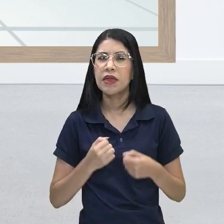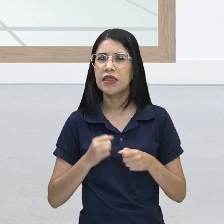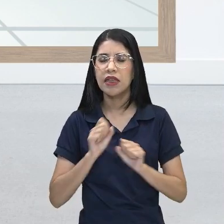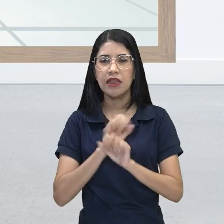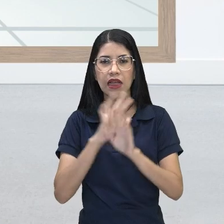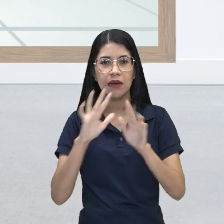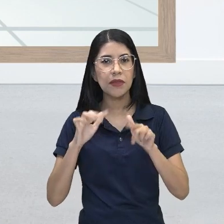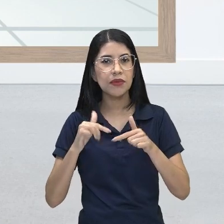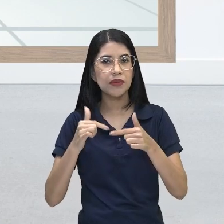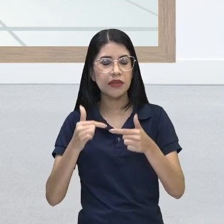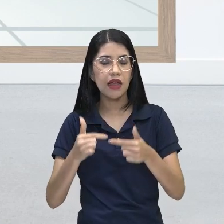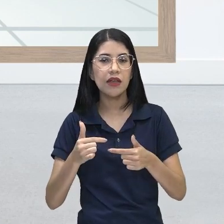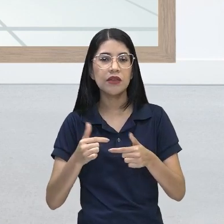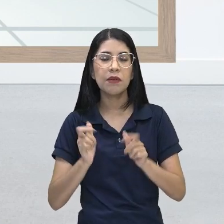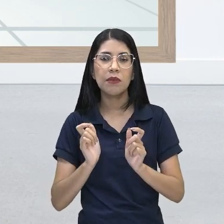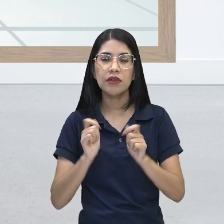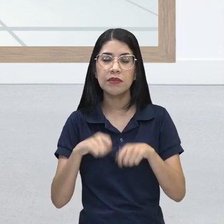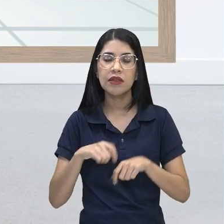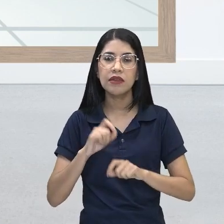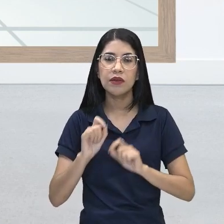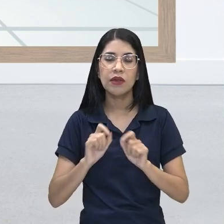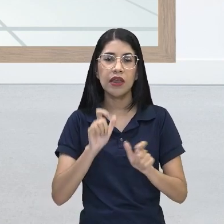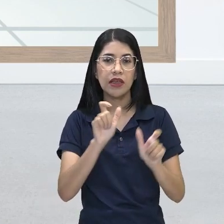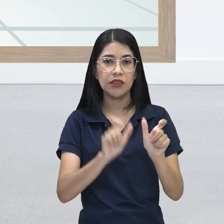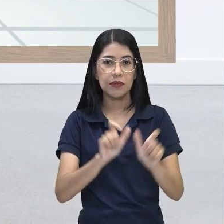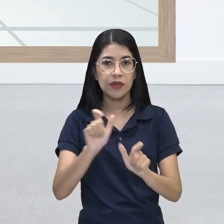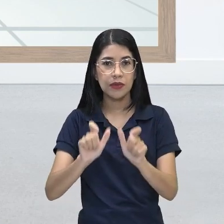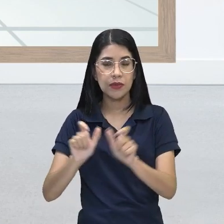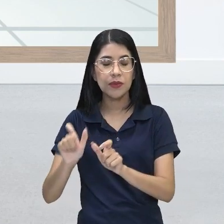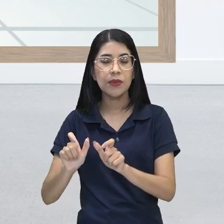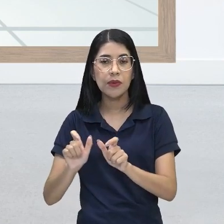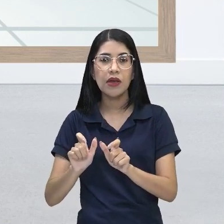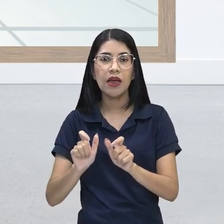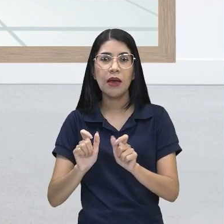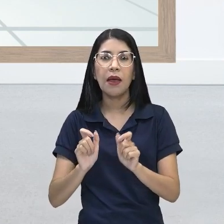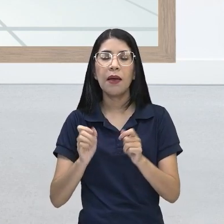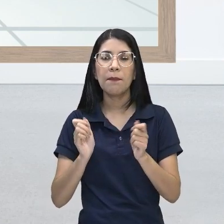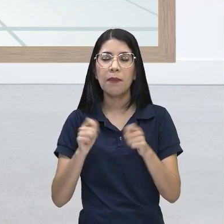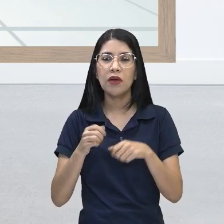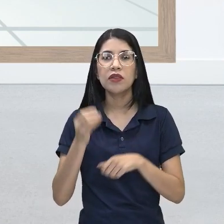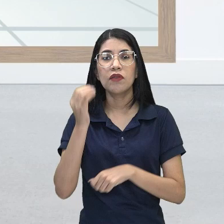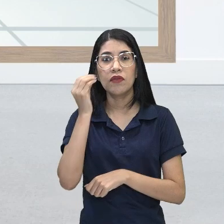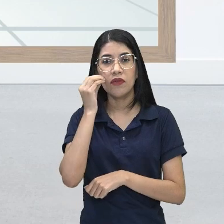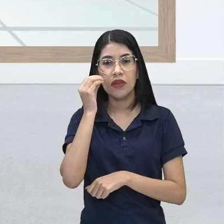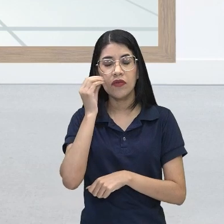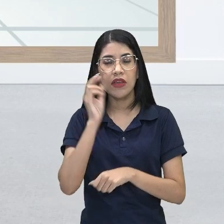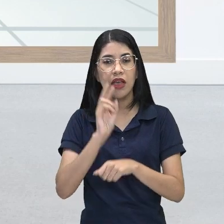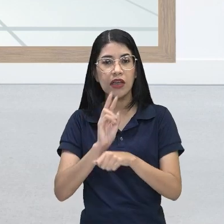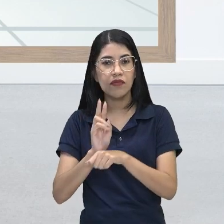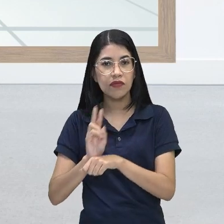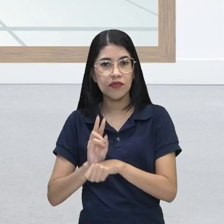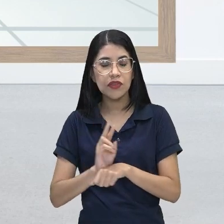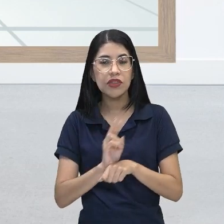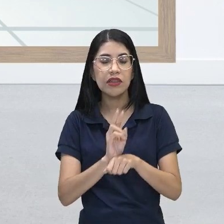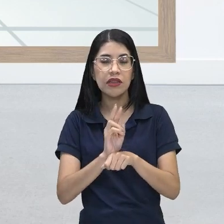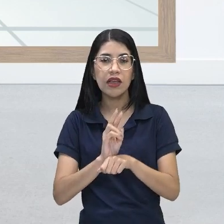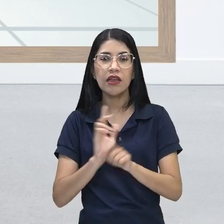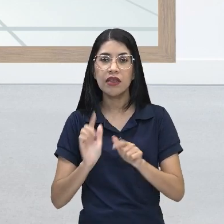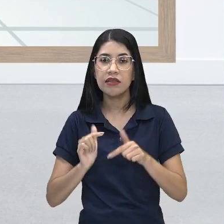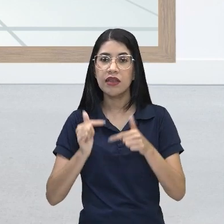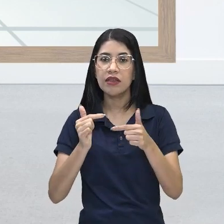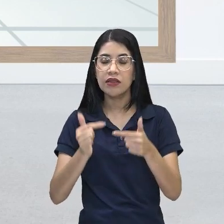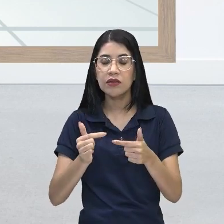transparência, né? Permitindo que os cidadãos acompanhem e fiscalizem as